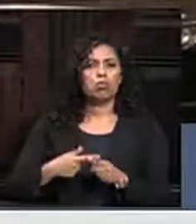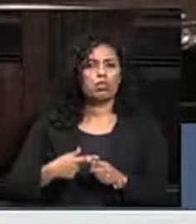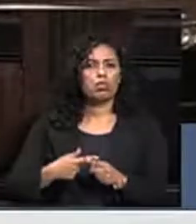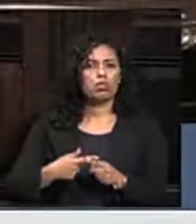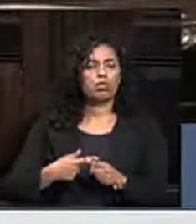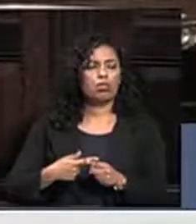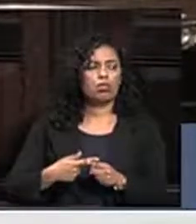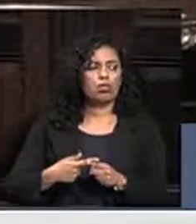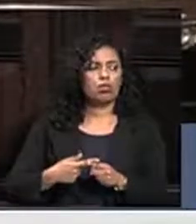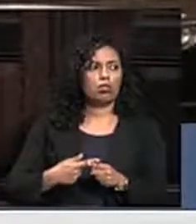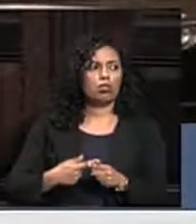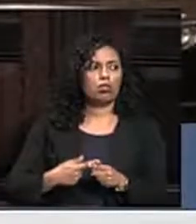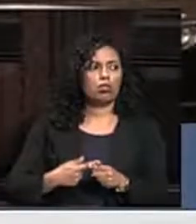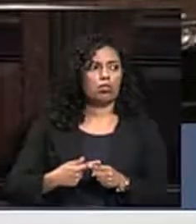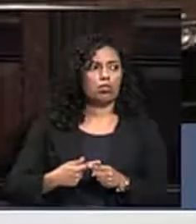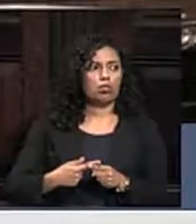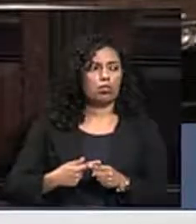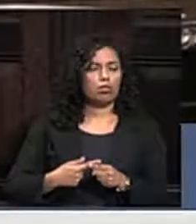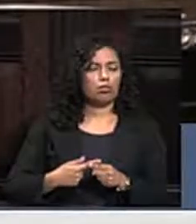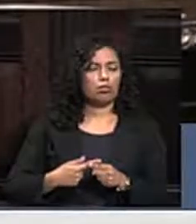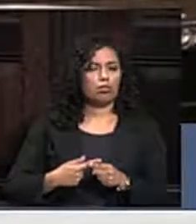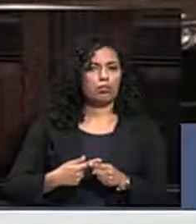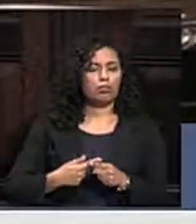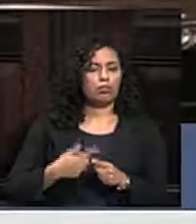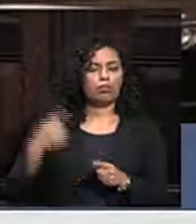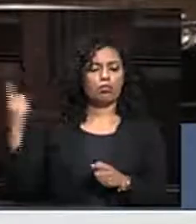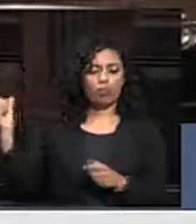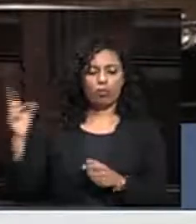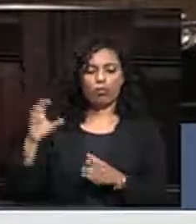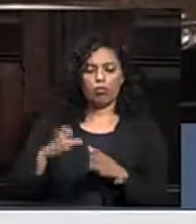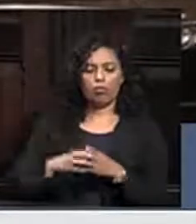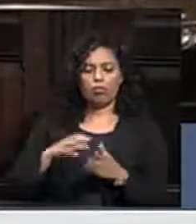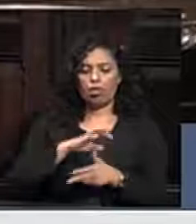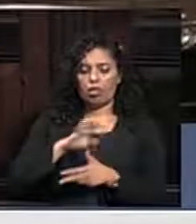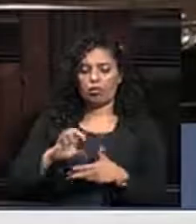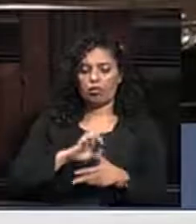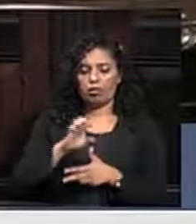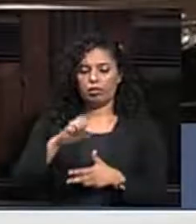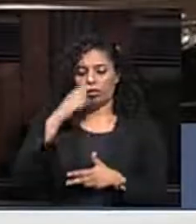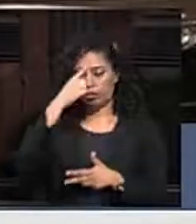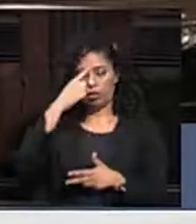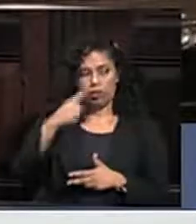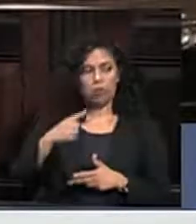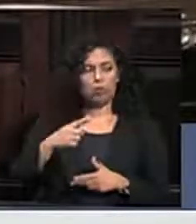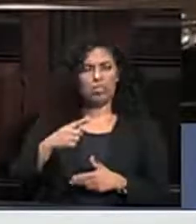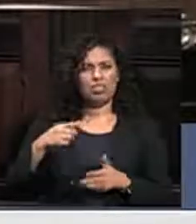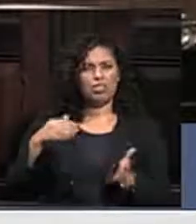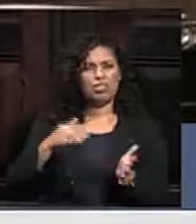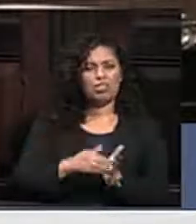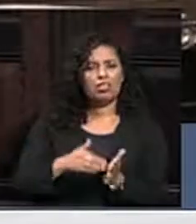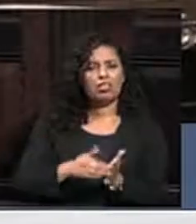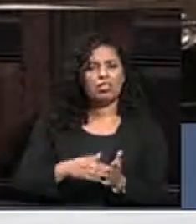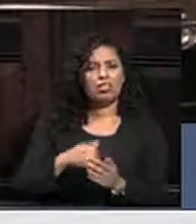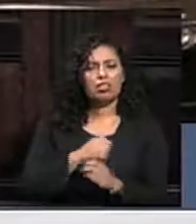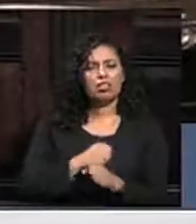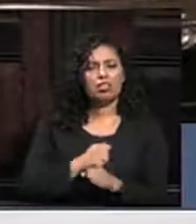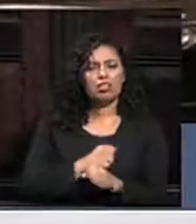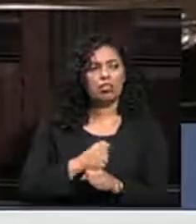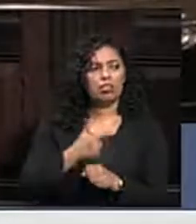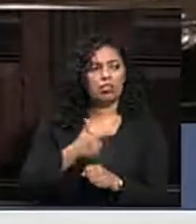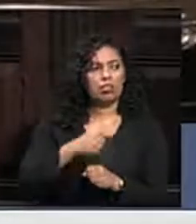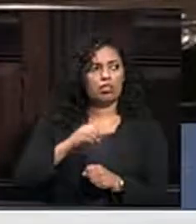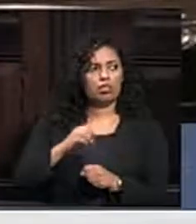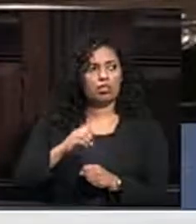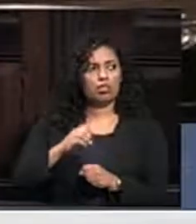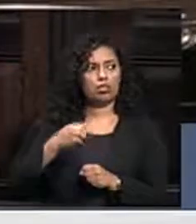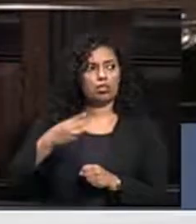Poder Executivo que prorroga esse estado de calamidade até o ano de 2023. Quero